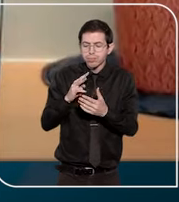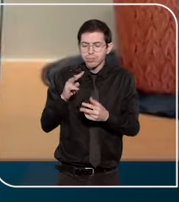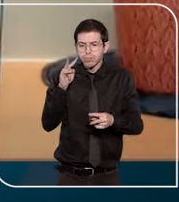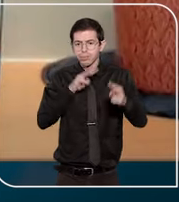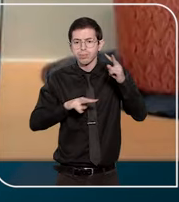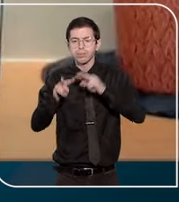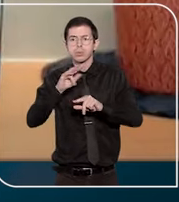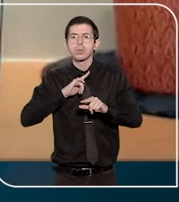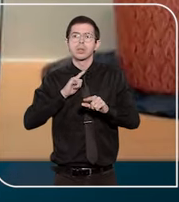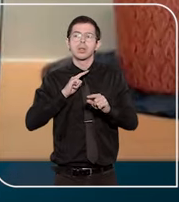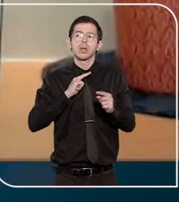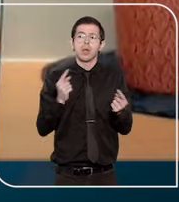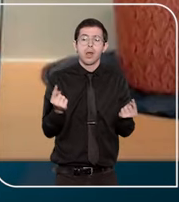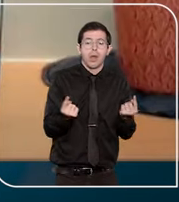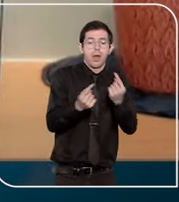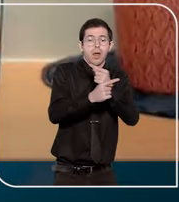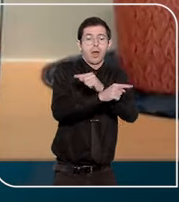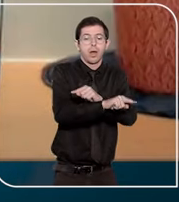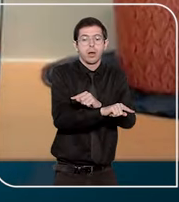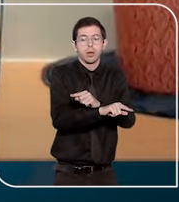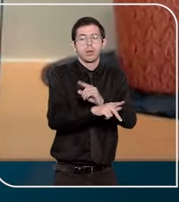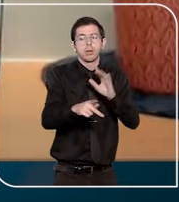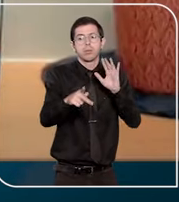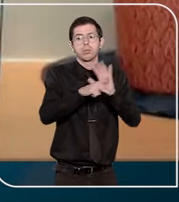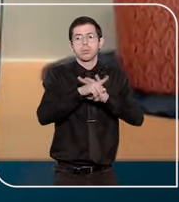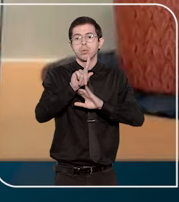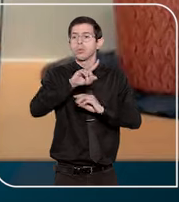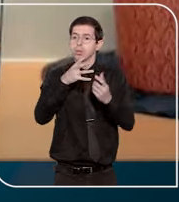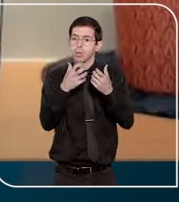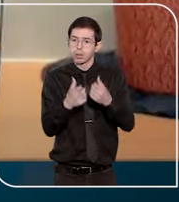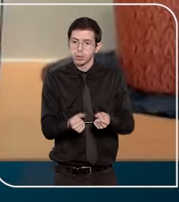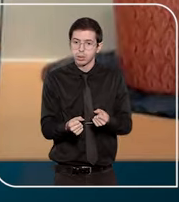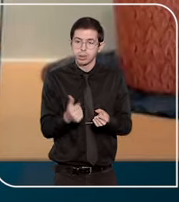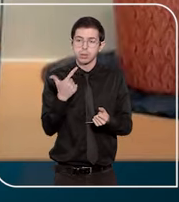uma controvérsia de natureza que o Supremo já declarou não ter